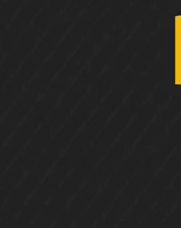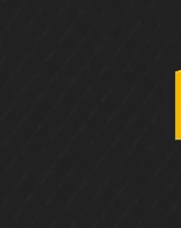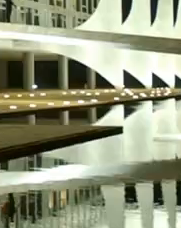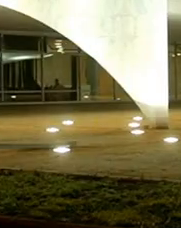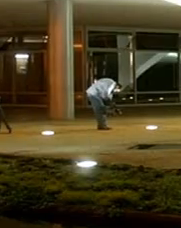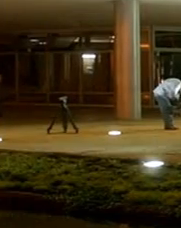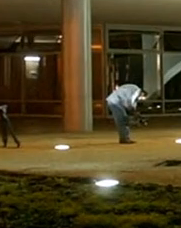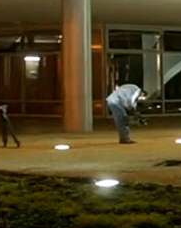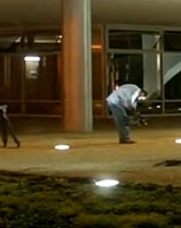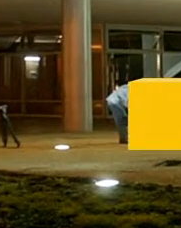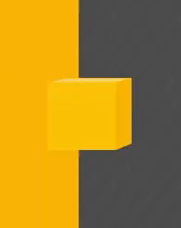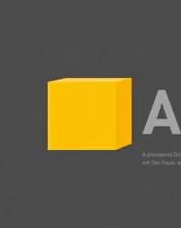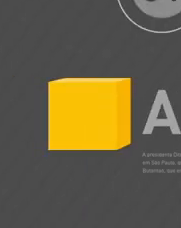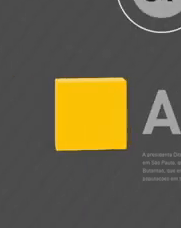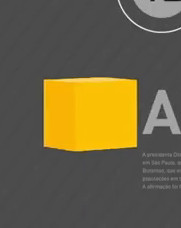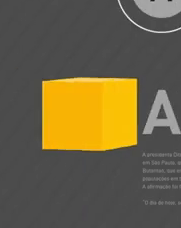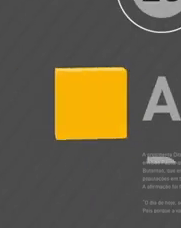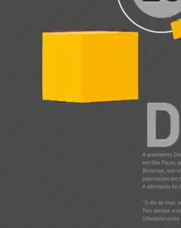ok